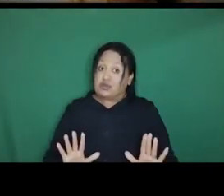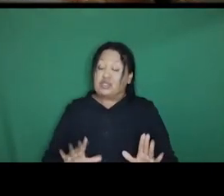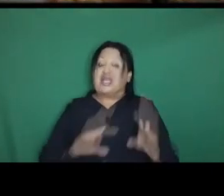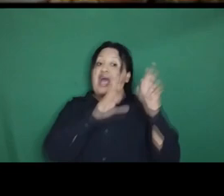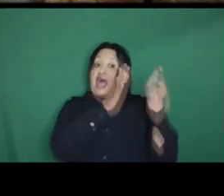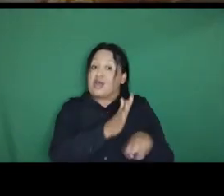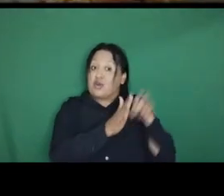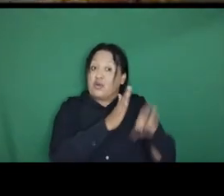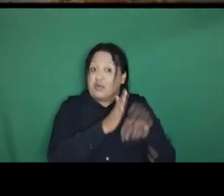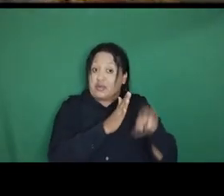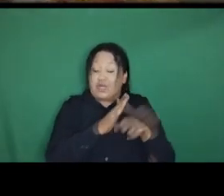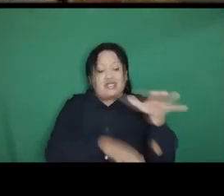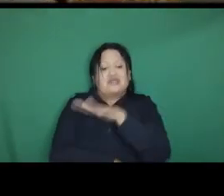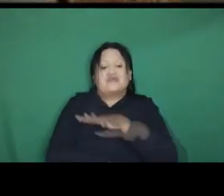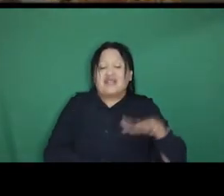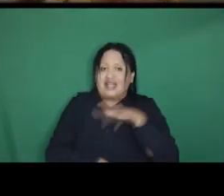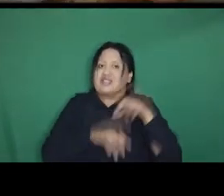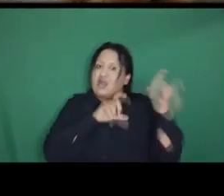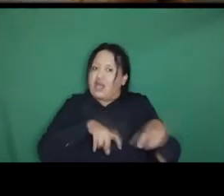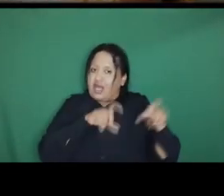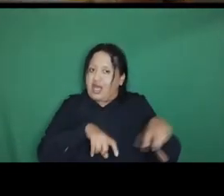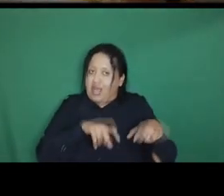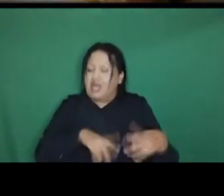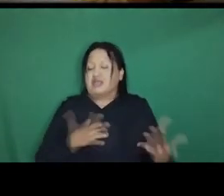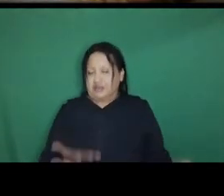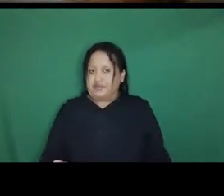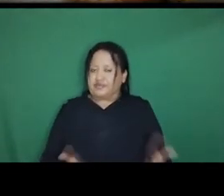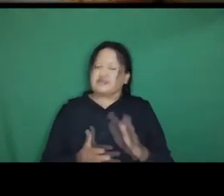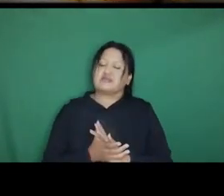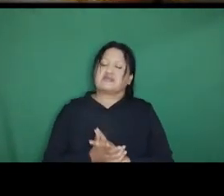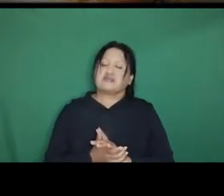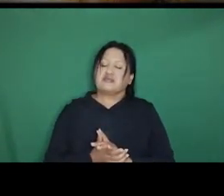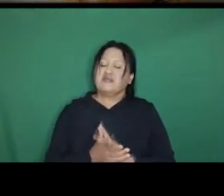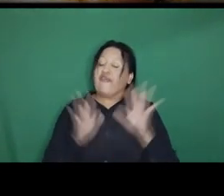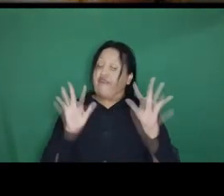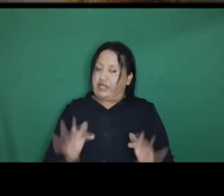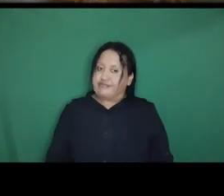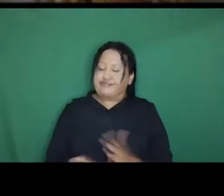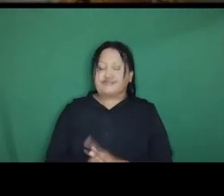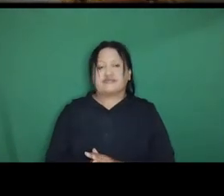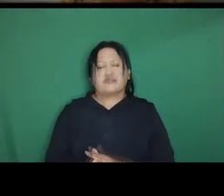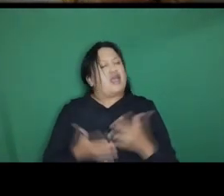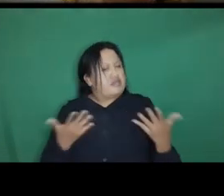aí agropecuária de espaços agrários rurais né enfim